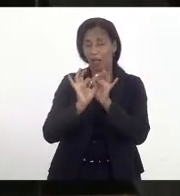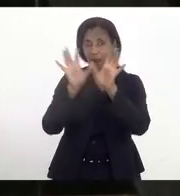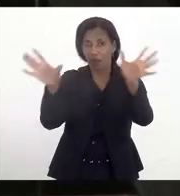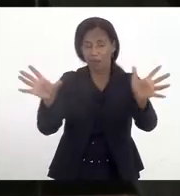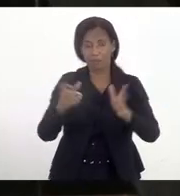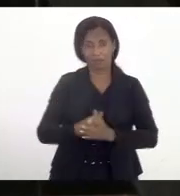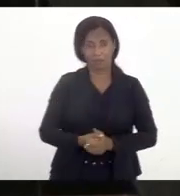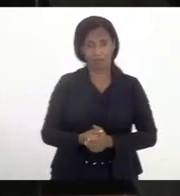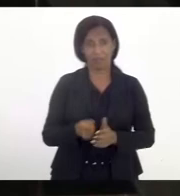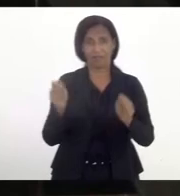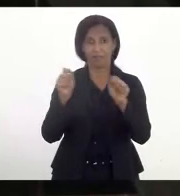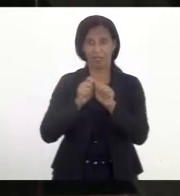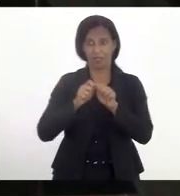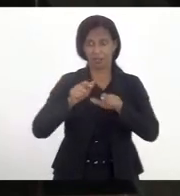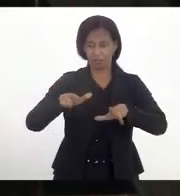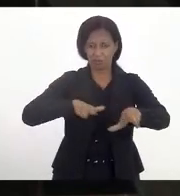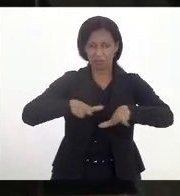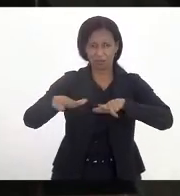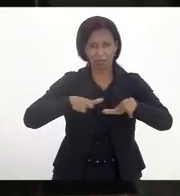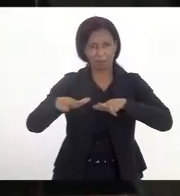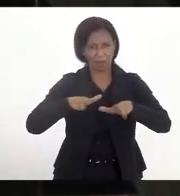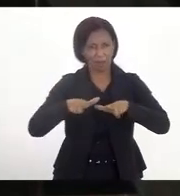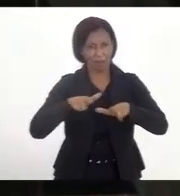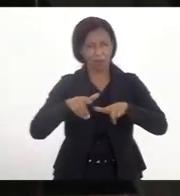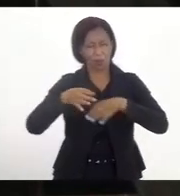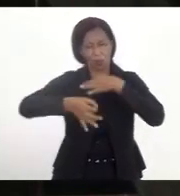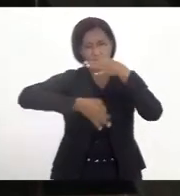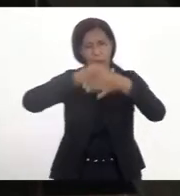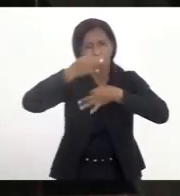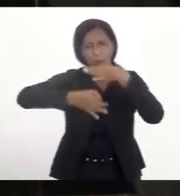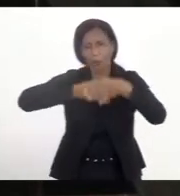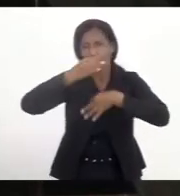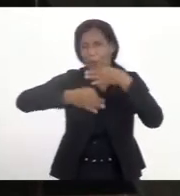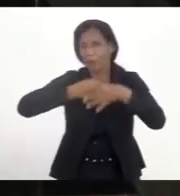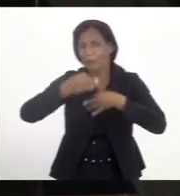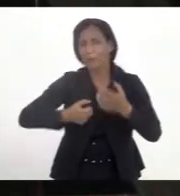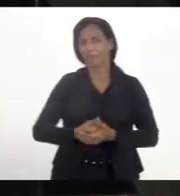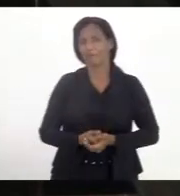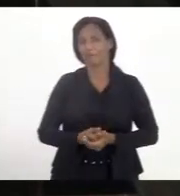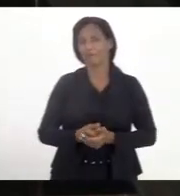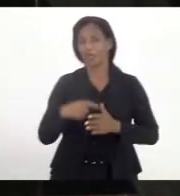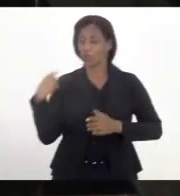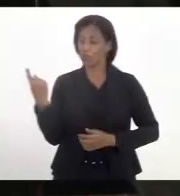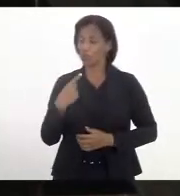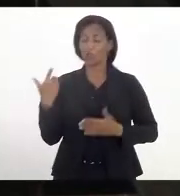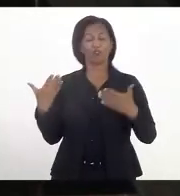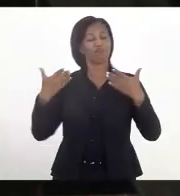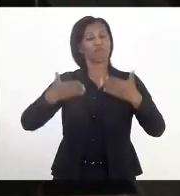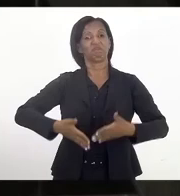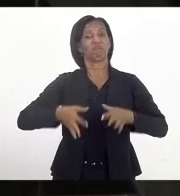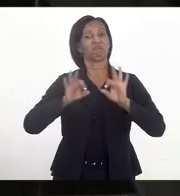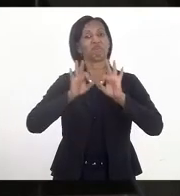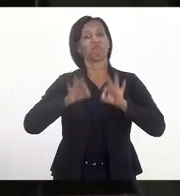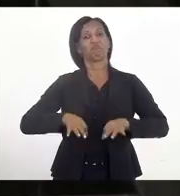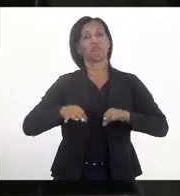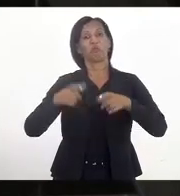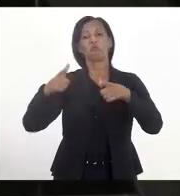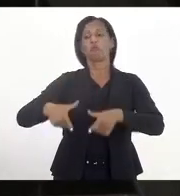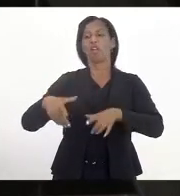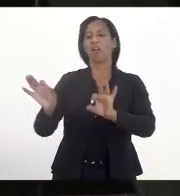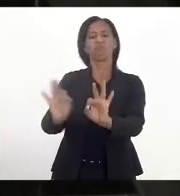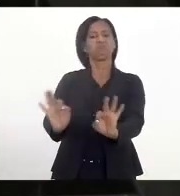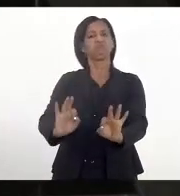e cumprindo a sua função crítica A gente não chega em lugar nenhum mas é necessário